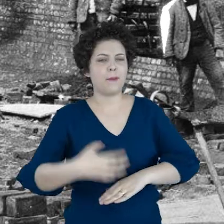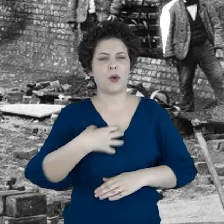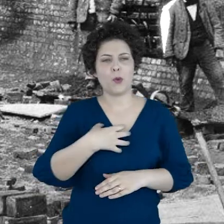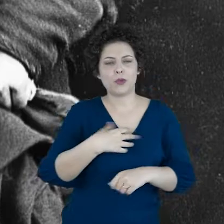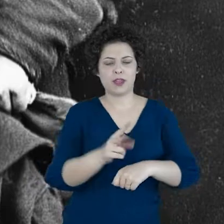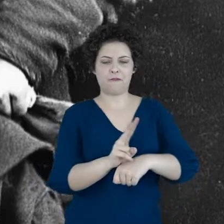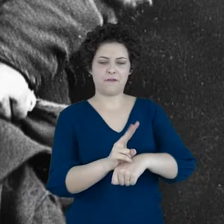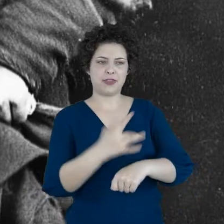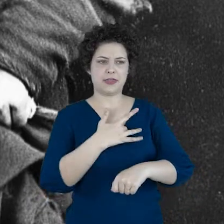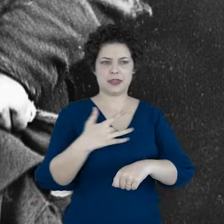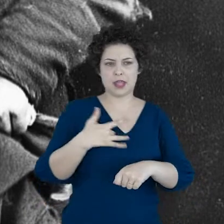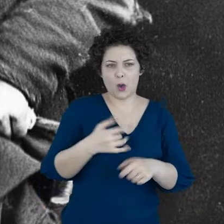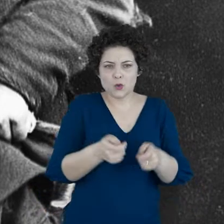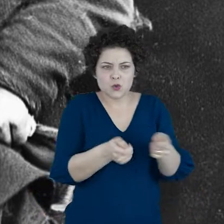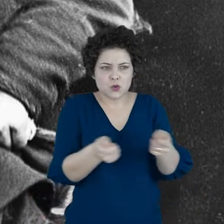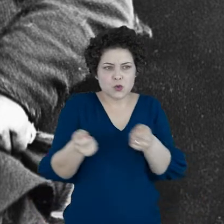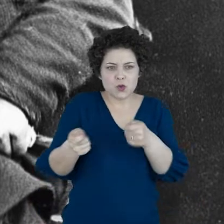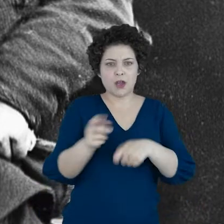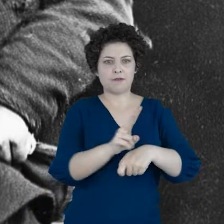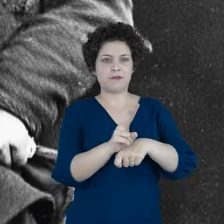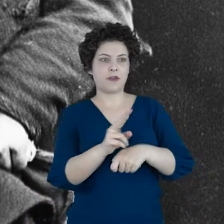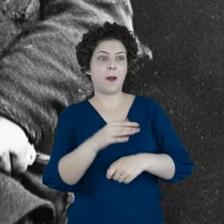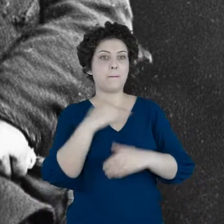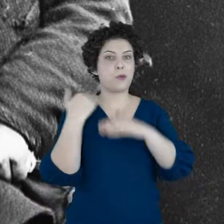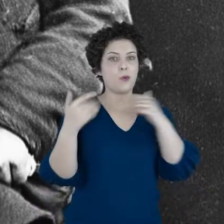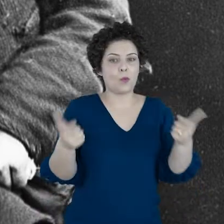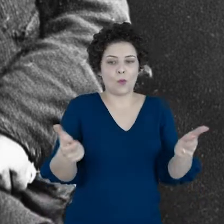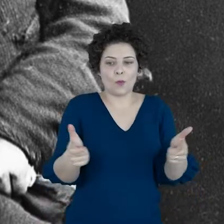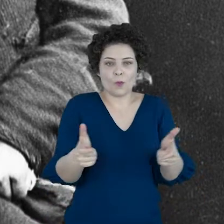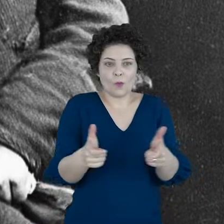sanitário, reduziu a mortalidade no mundo todo.